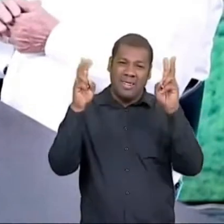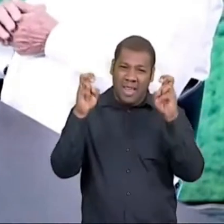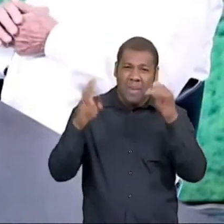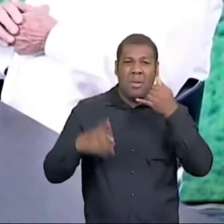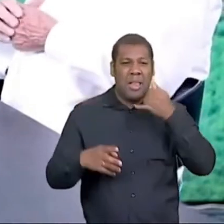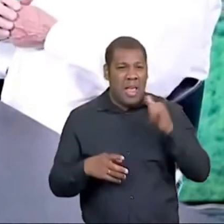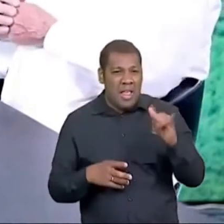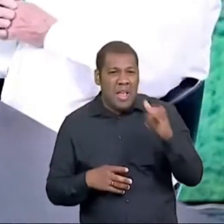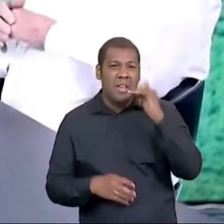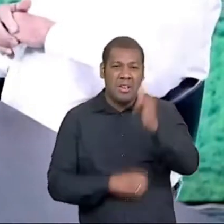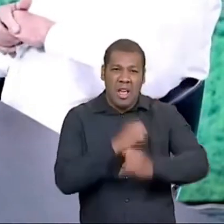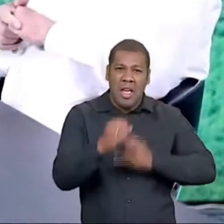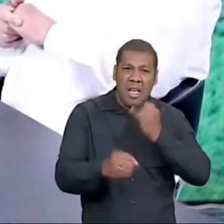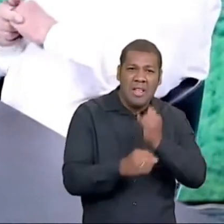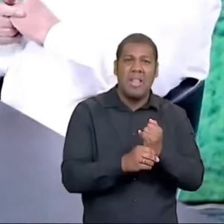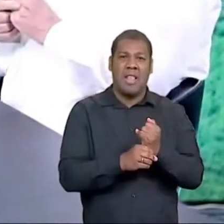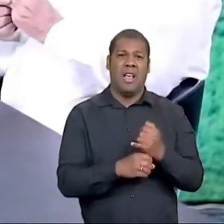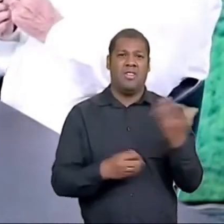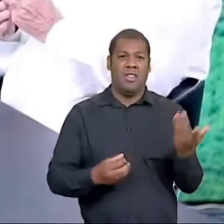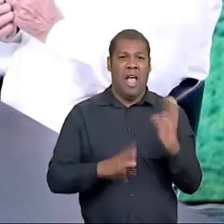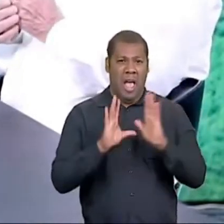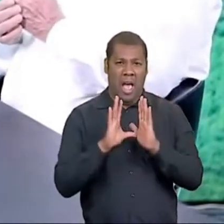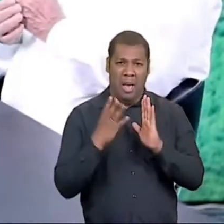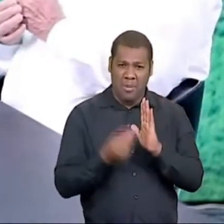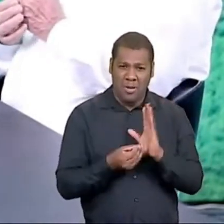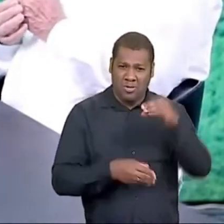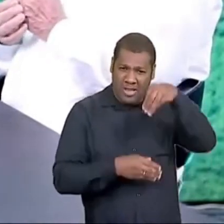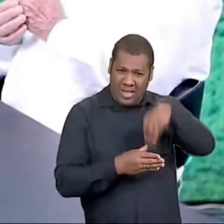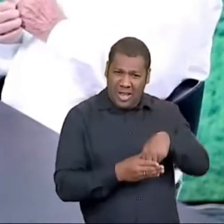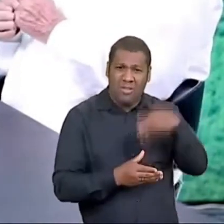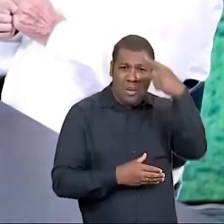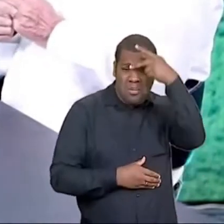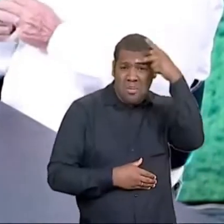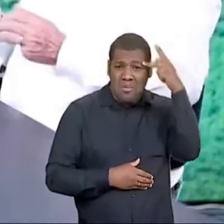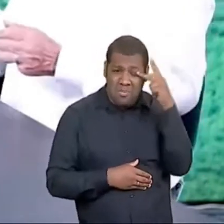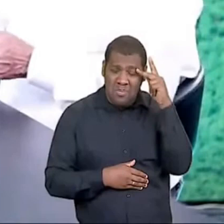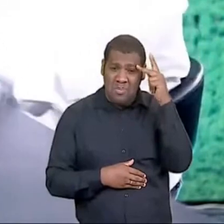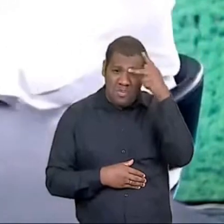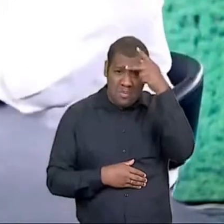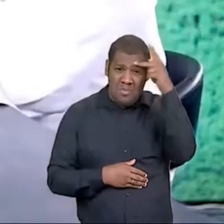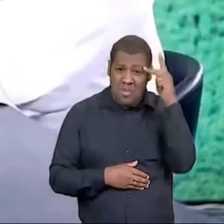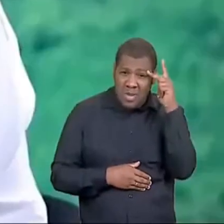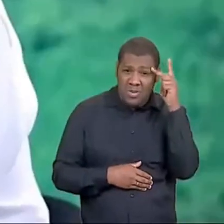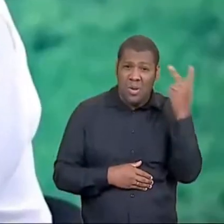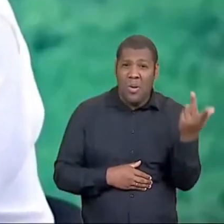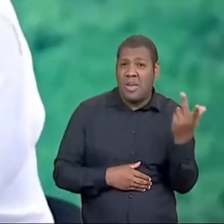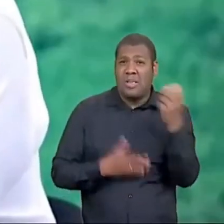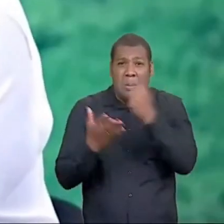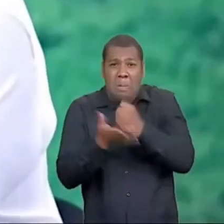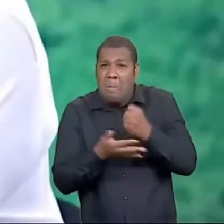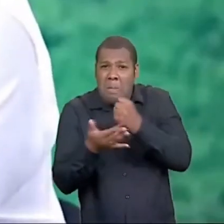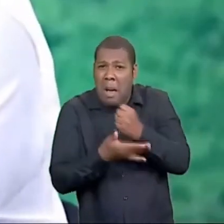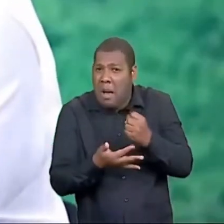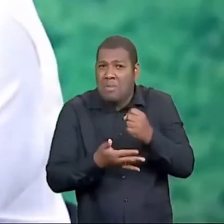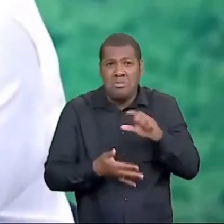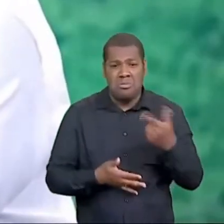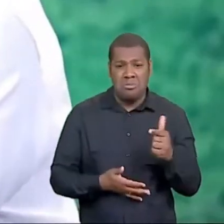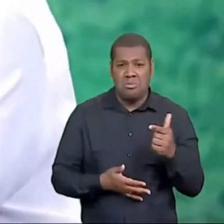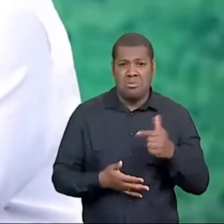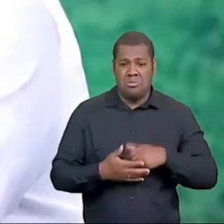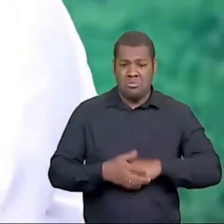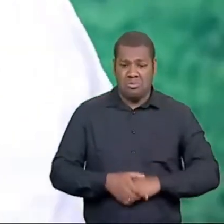realmente, na Amazônia, muitas vezes não têm aquela coisa que a gente acha mais básica, né? Olha, primeiro, esse encontro